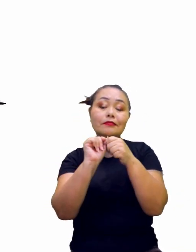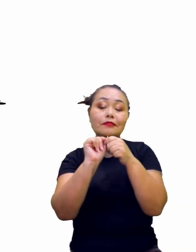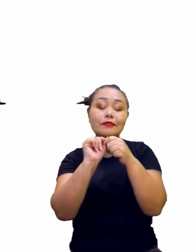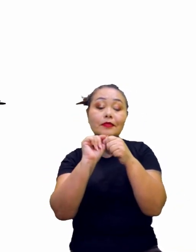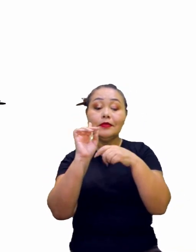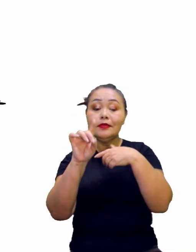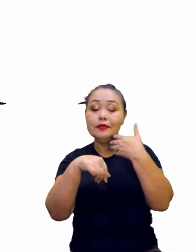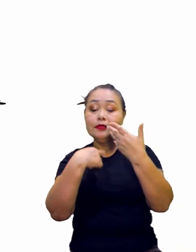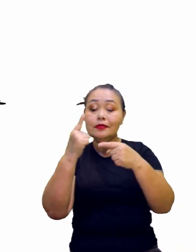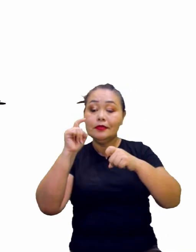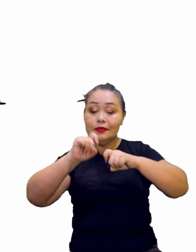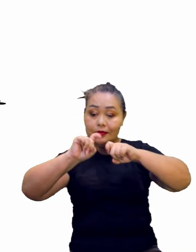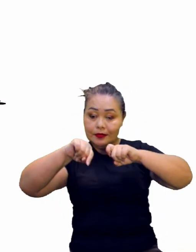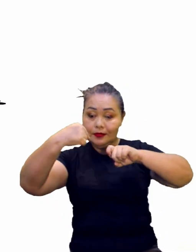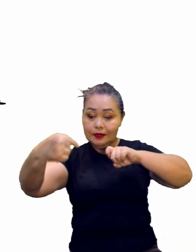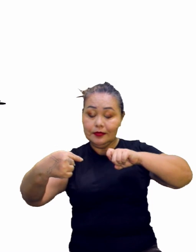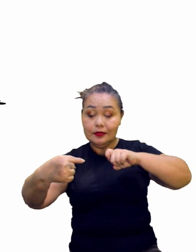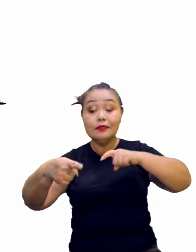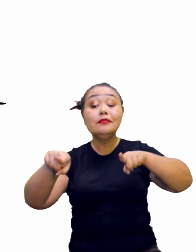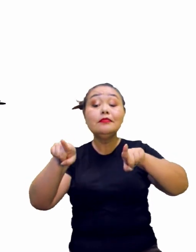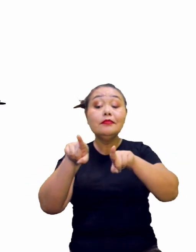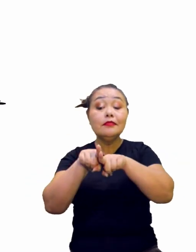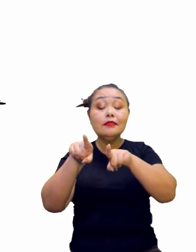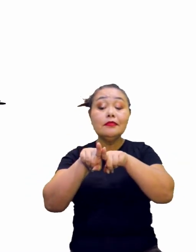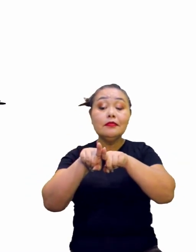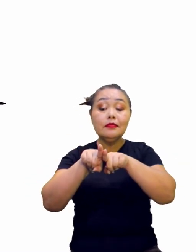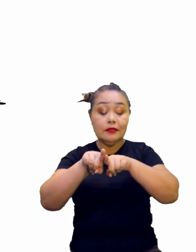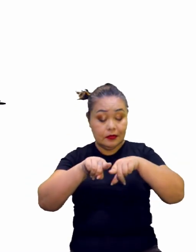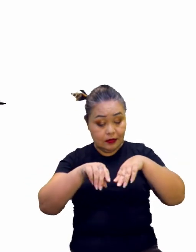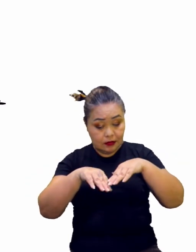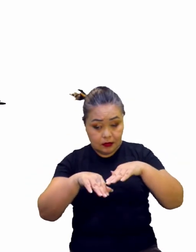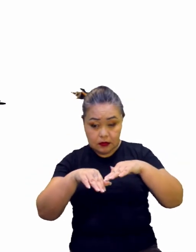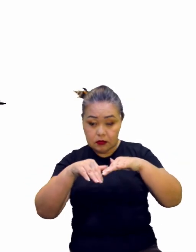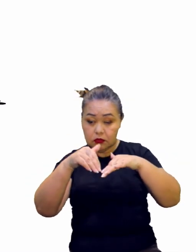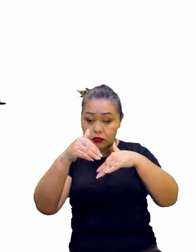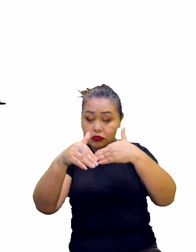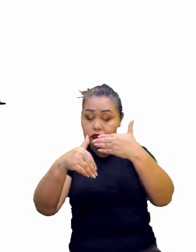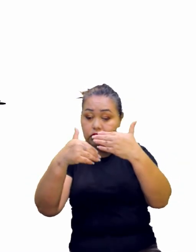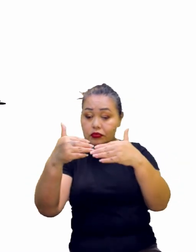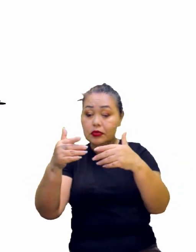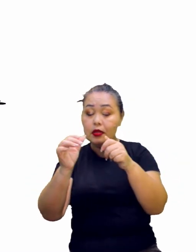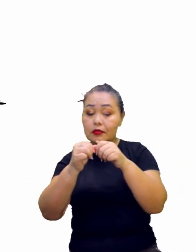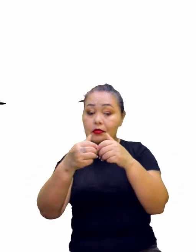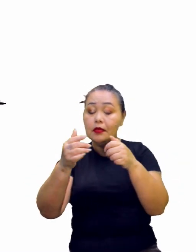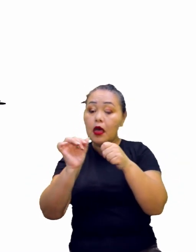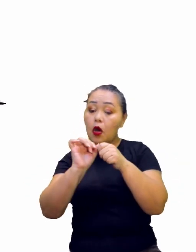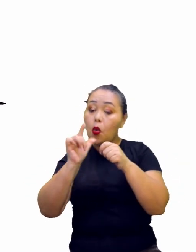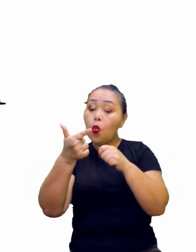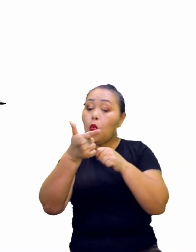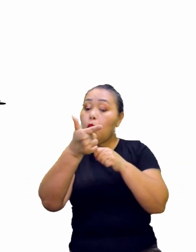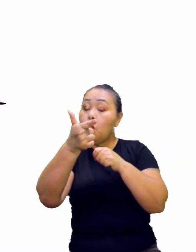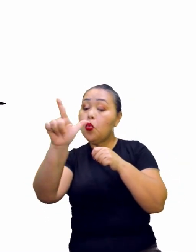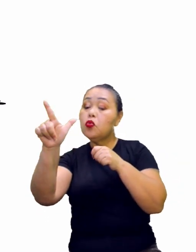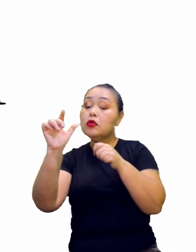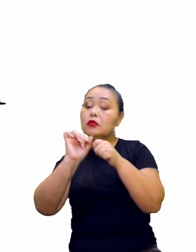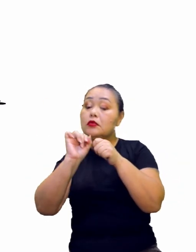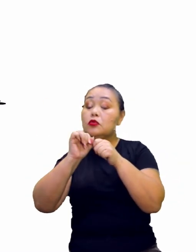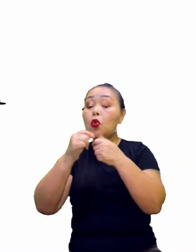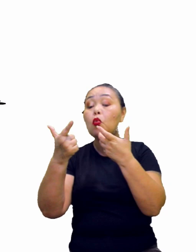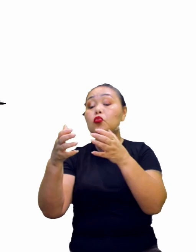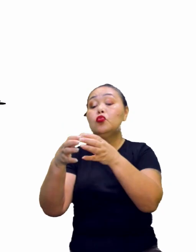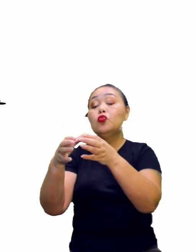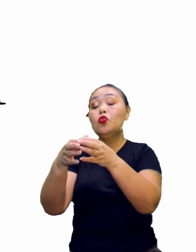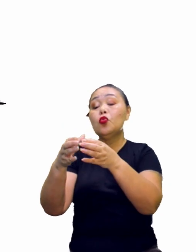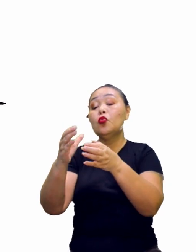de reprodução, mas seu processo de desenvolvimento com uma determinada outra espécie. Então, quando